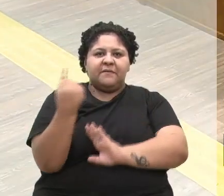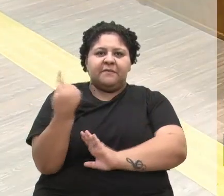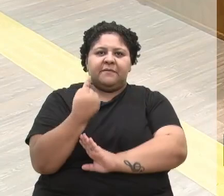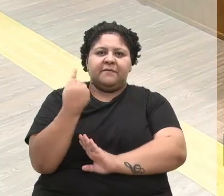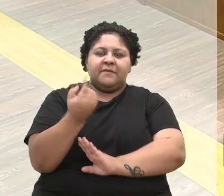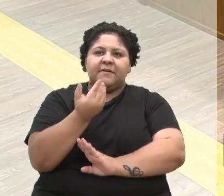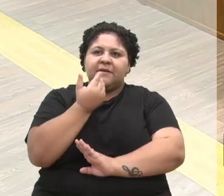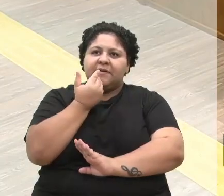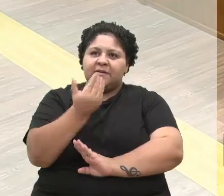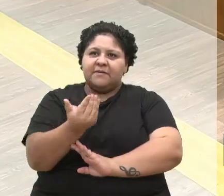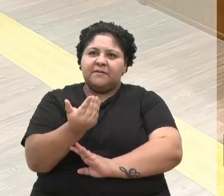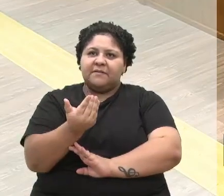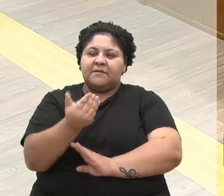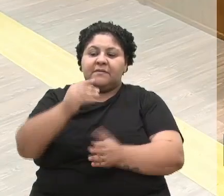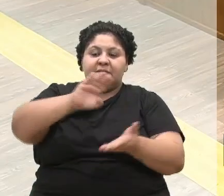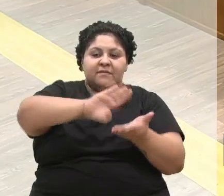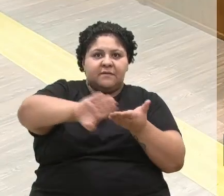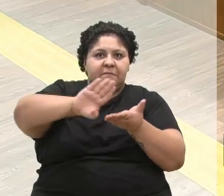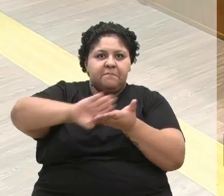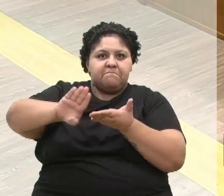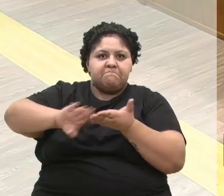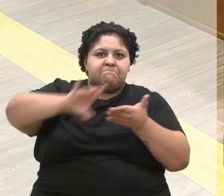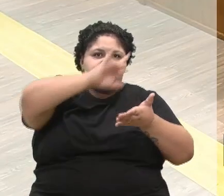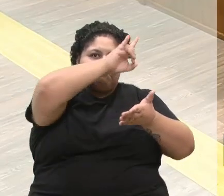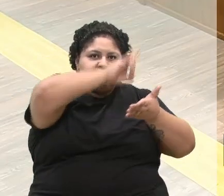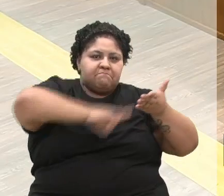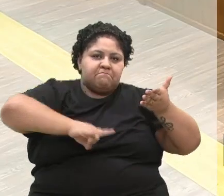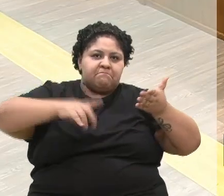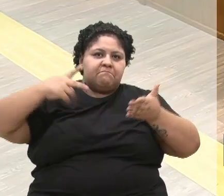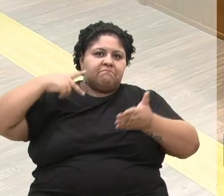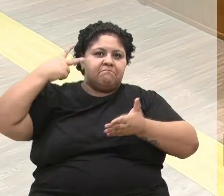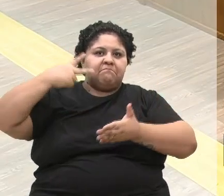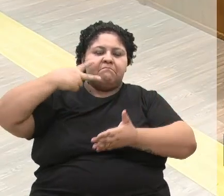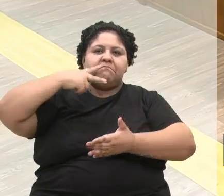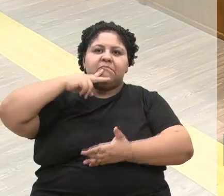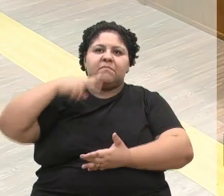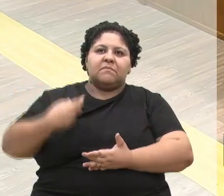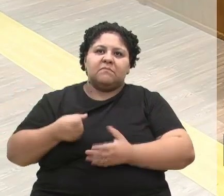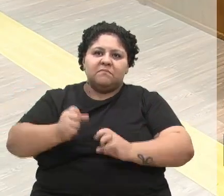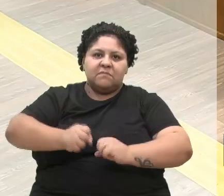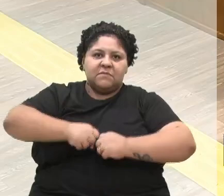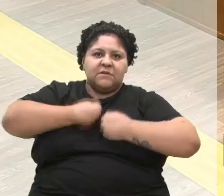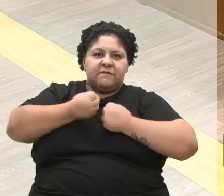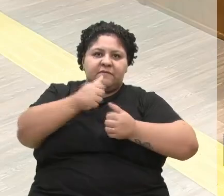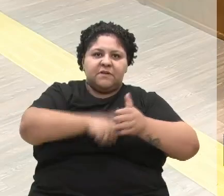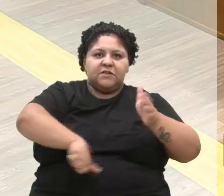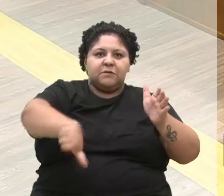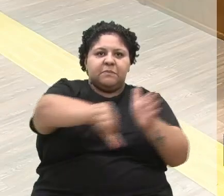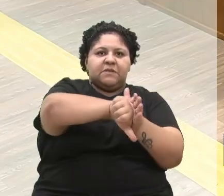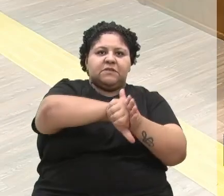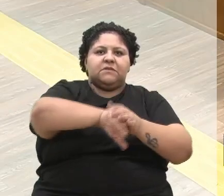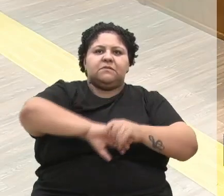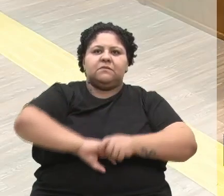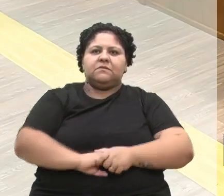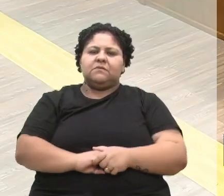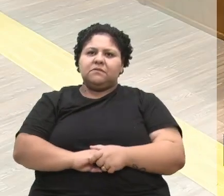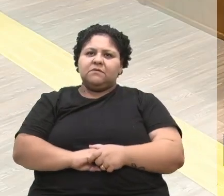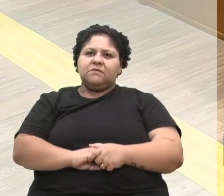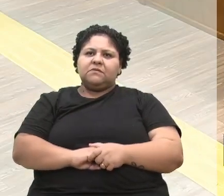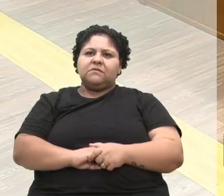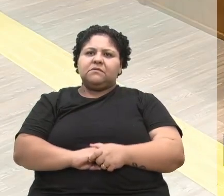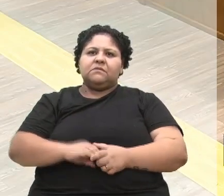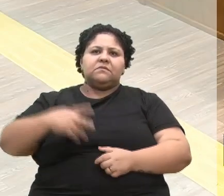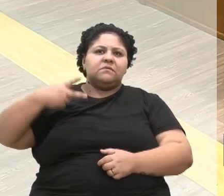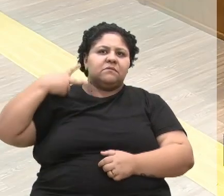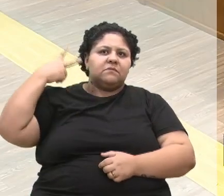Eu peço para que seja retirado dos anais que a vereadora Rose Frigieri defende bandido. Vereador Adriano